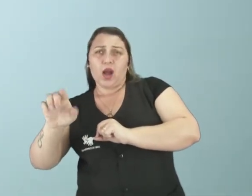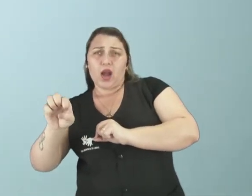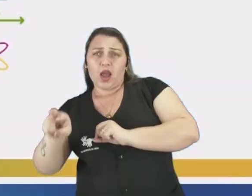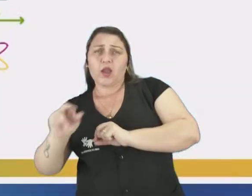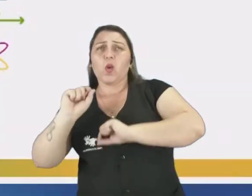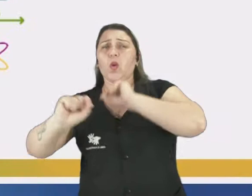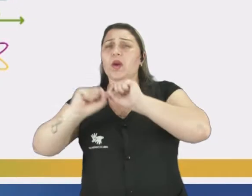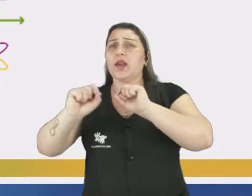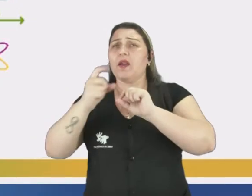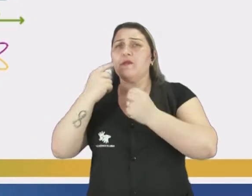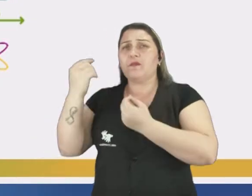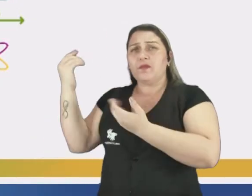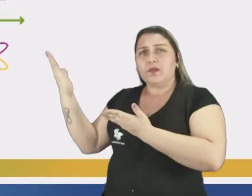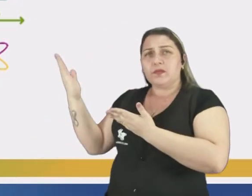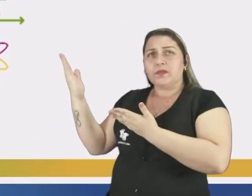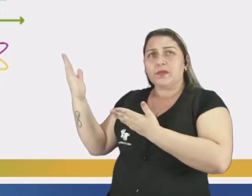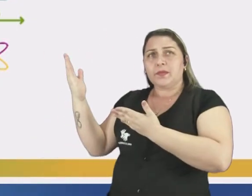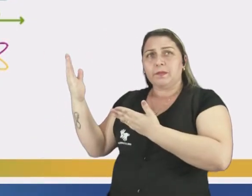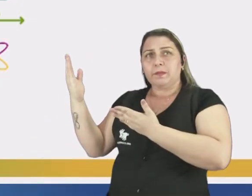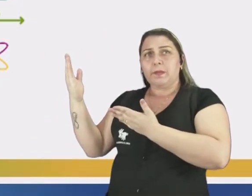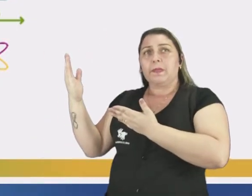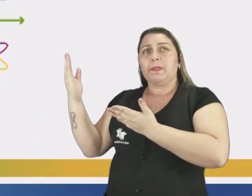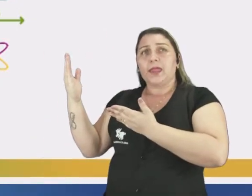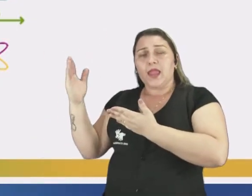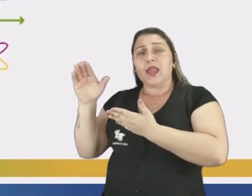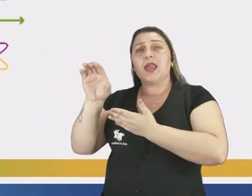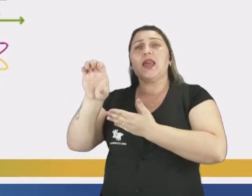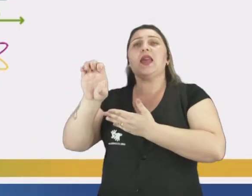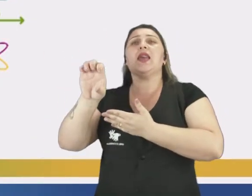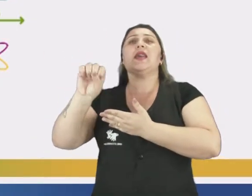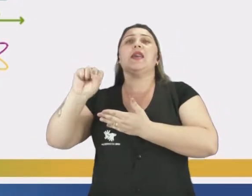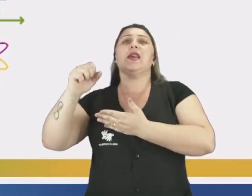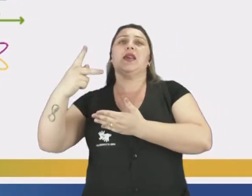Observe essa imagem. Esse espectro eletromagnético é o